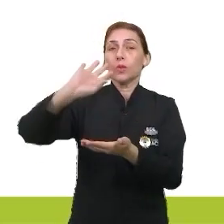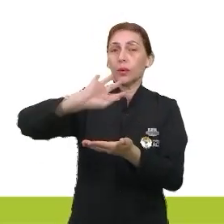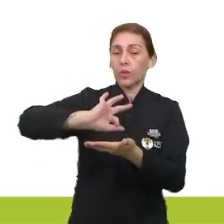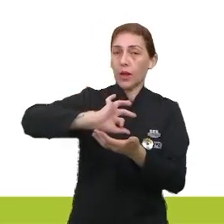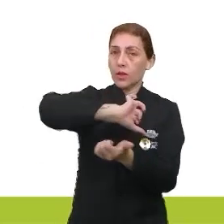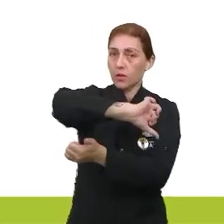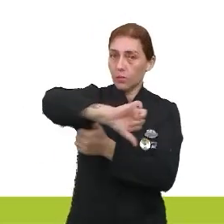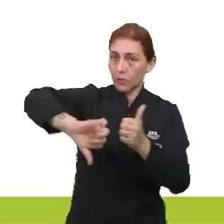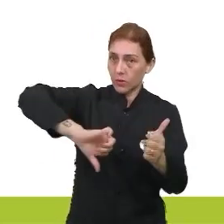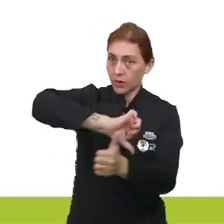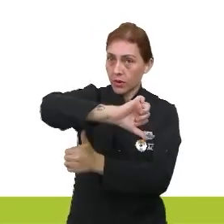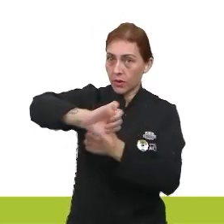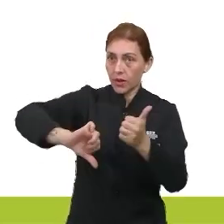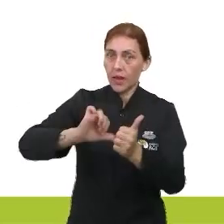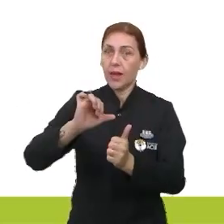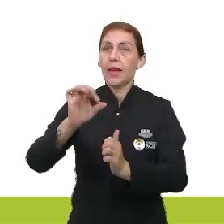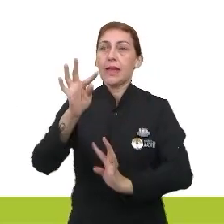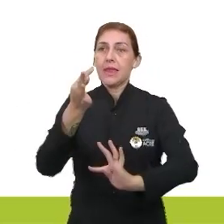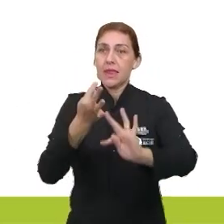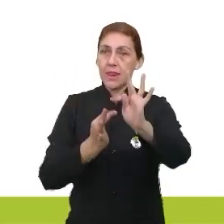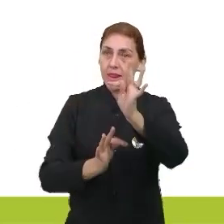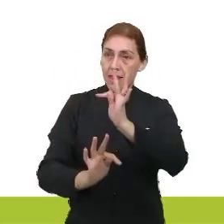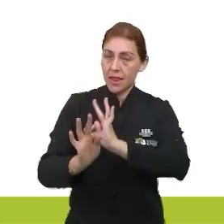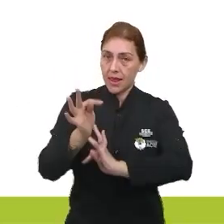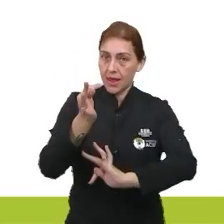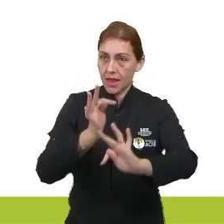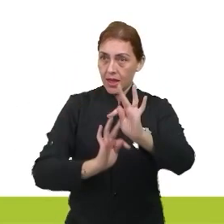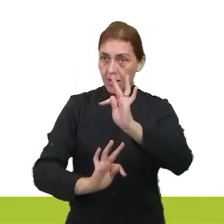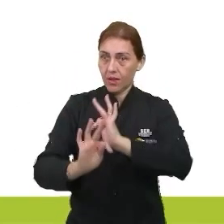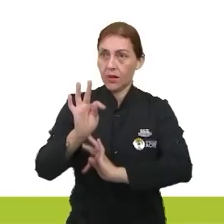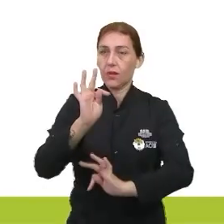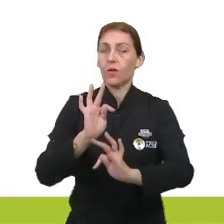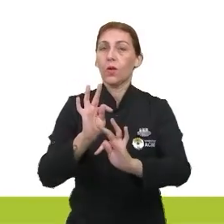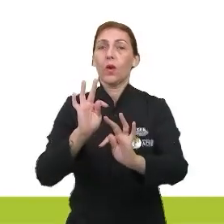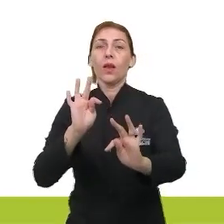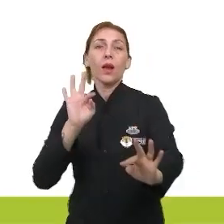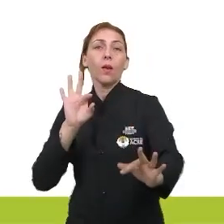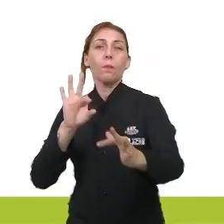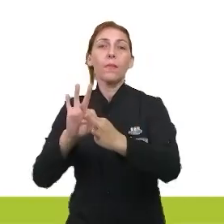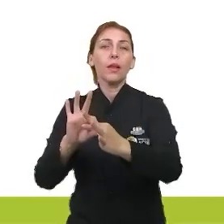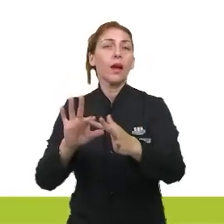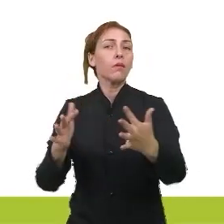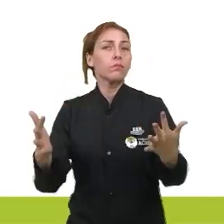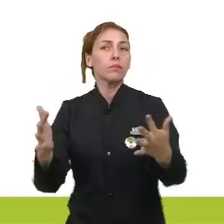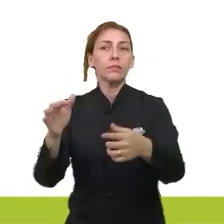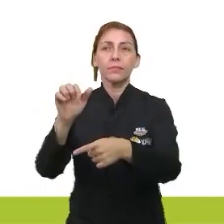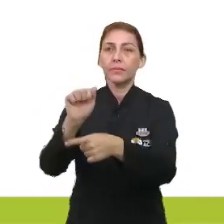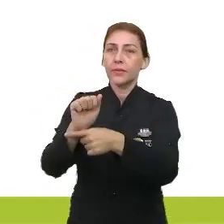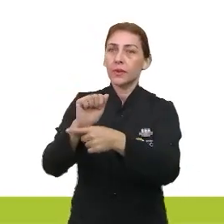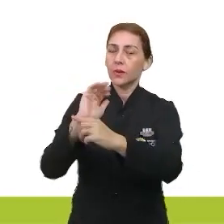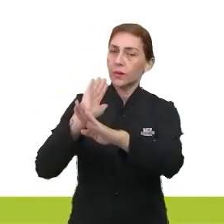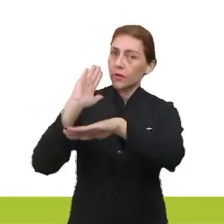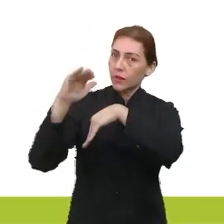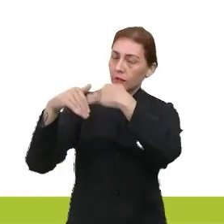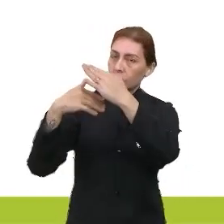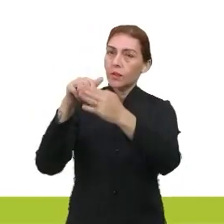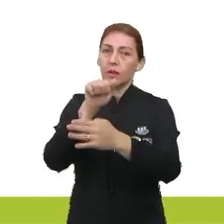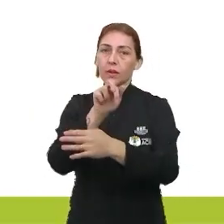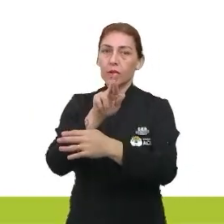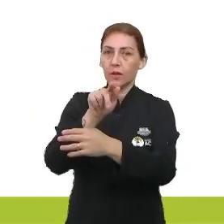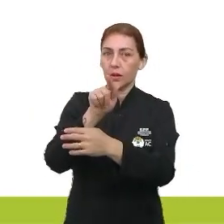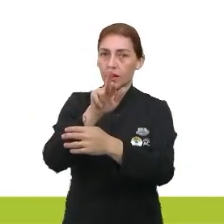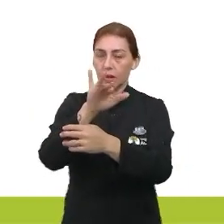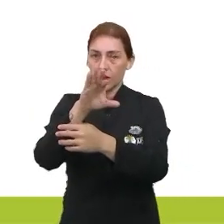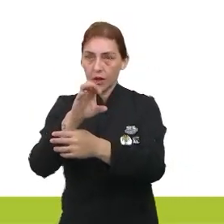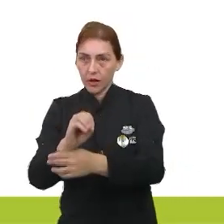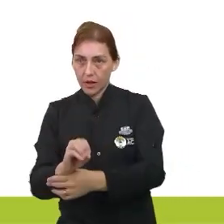às mudanças tecnossociais ligadas ao... Letra A, desenvolvimento